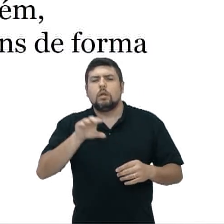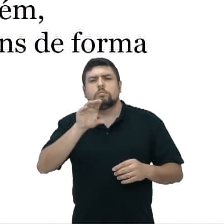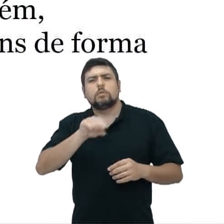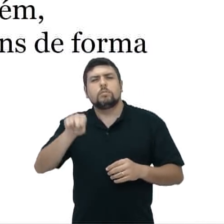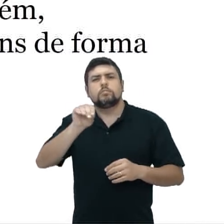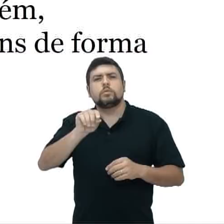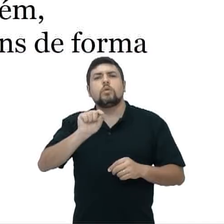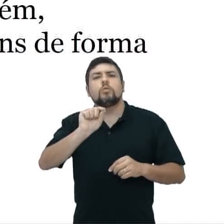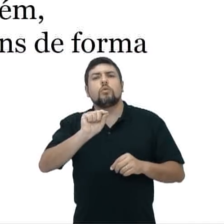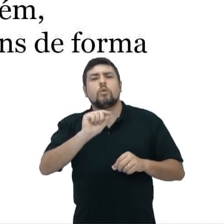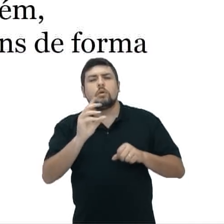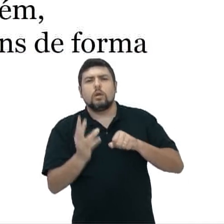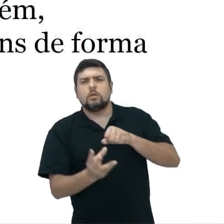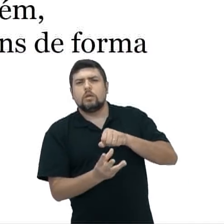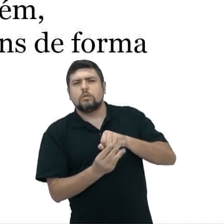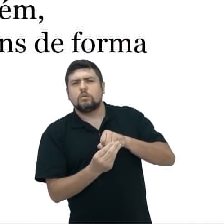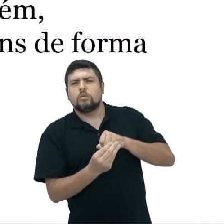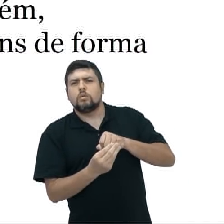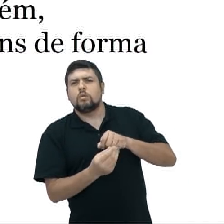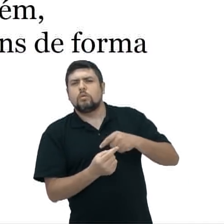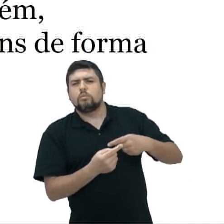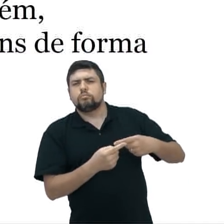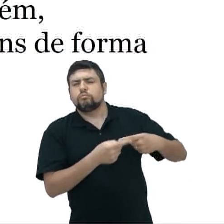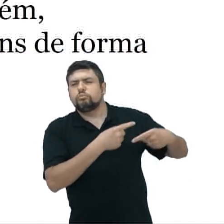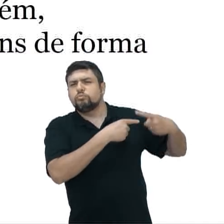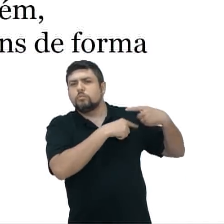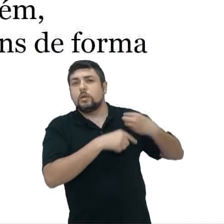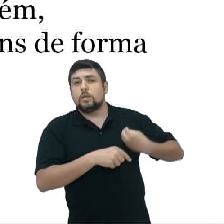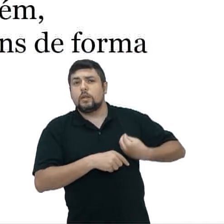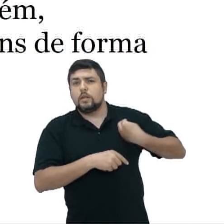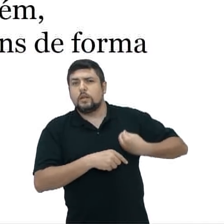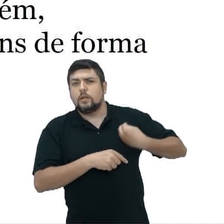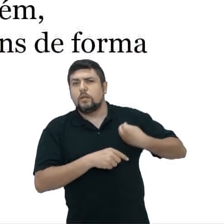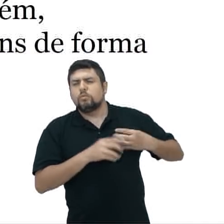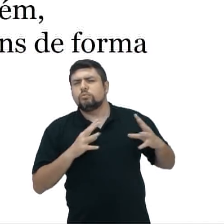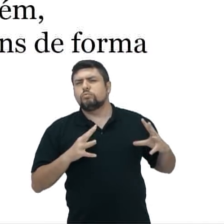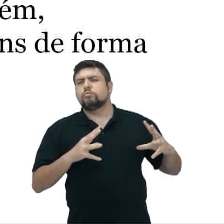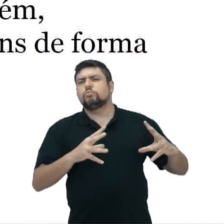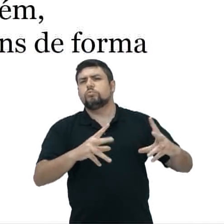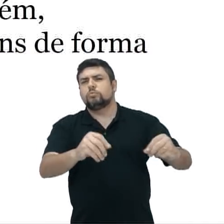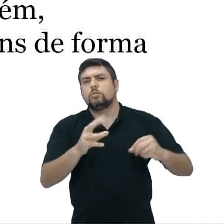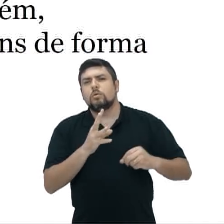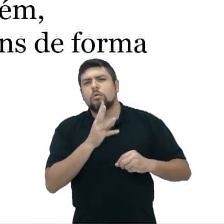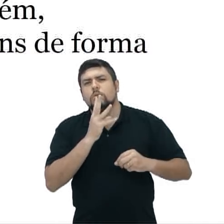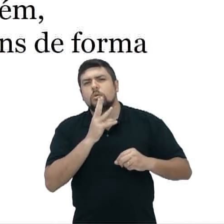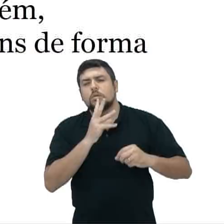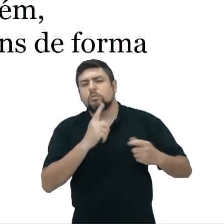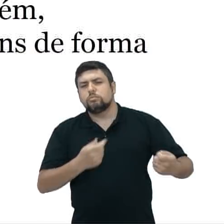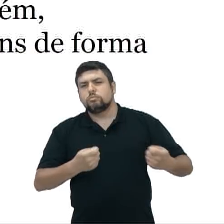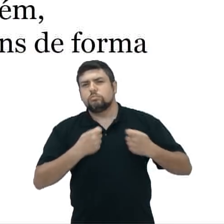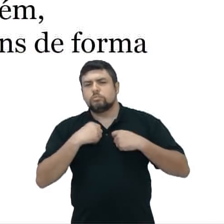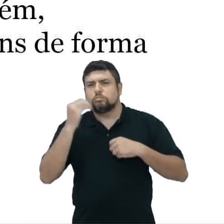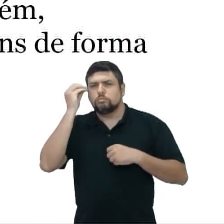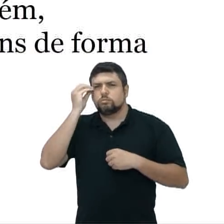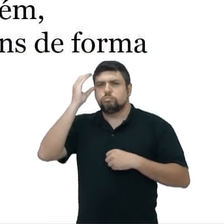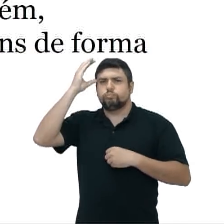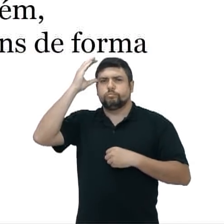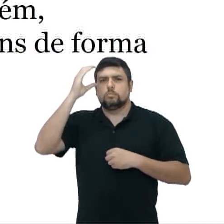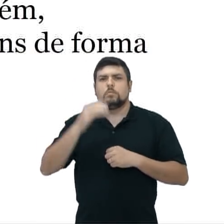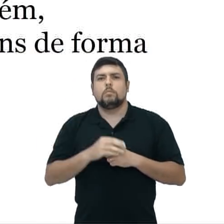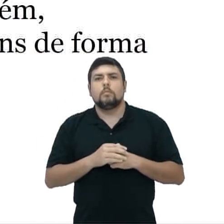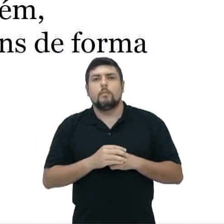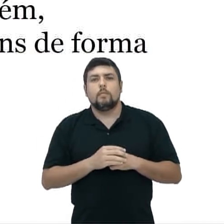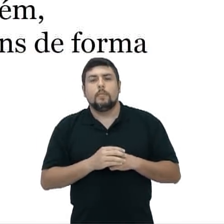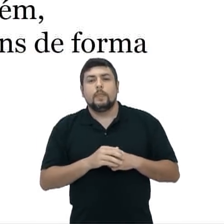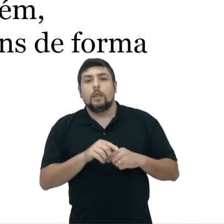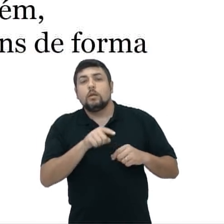sobre aspectos geralmente universais da vida, ou seja, pequenas dicas de sabedoria. Isso pois a maioria deles foi criado